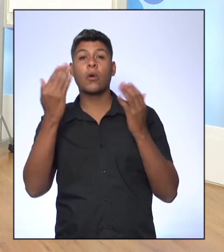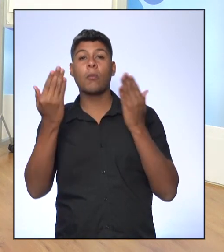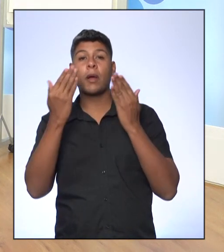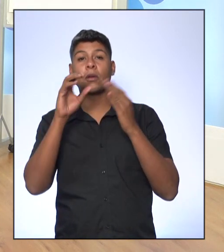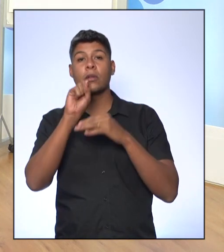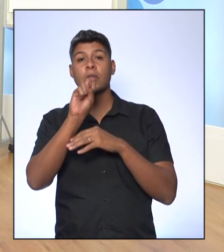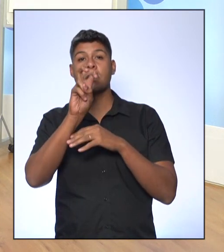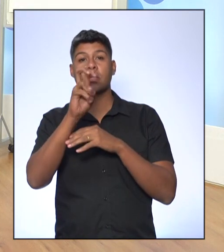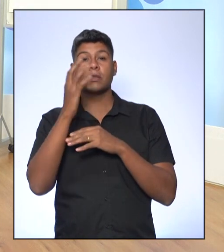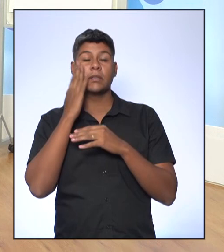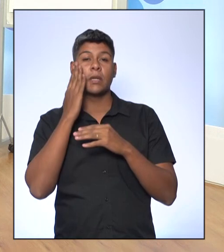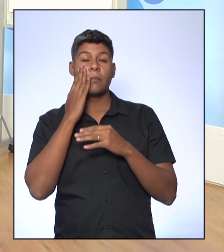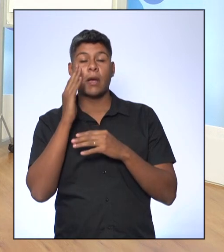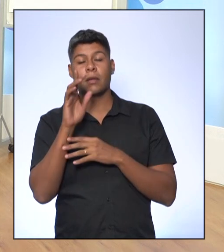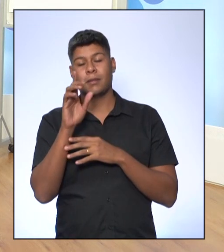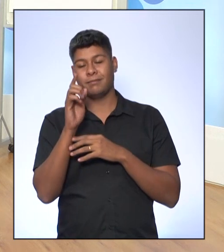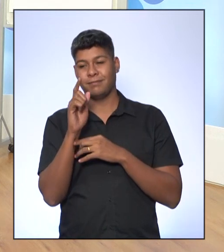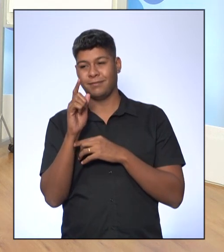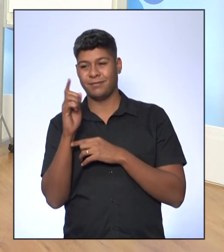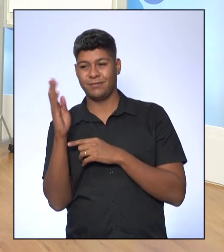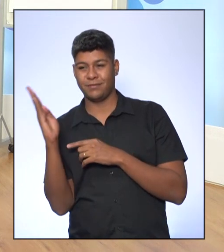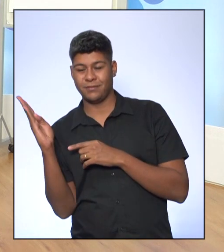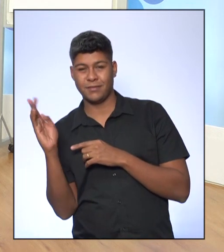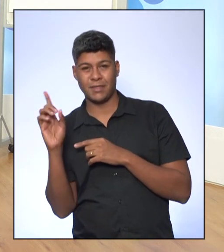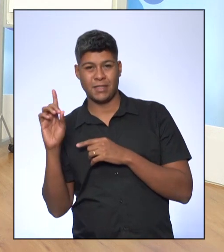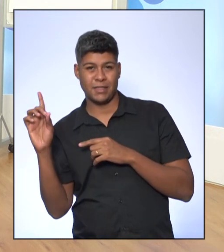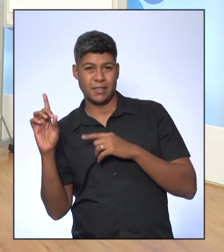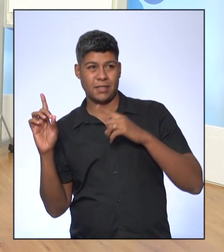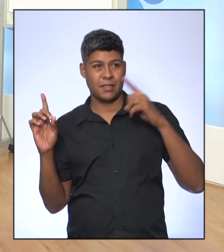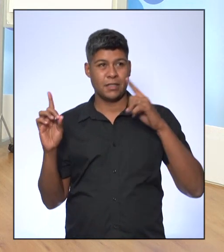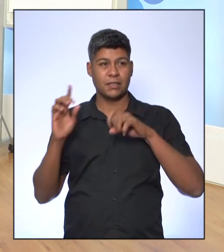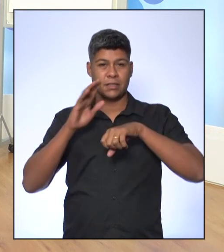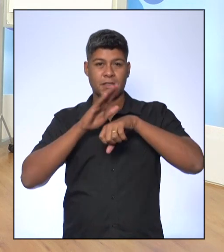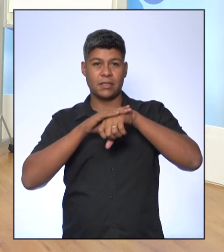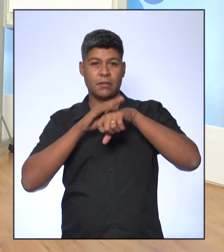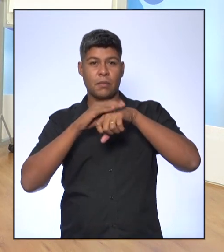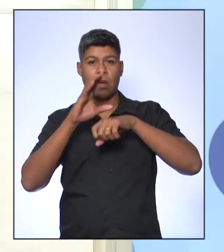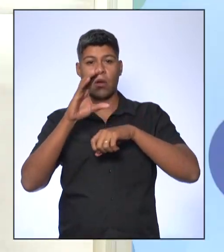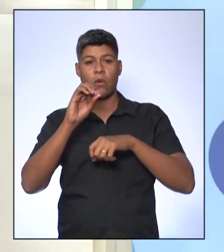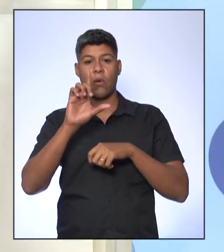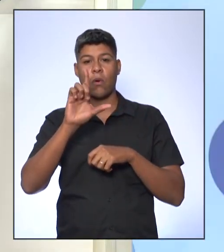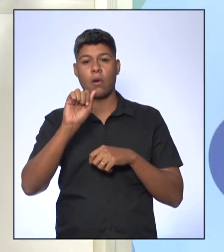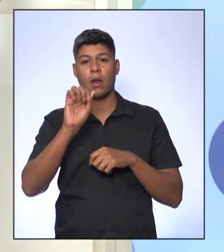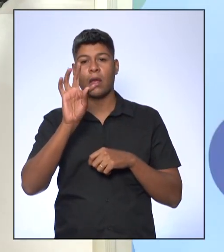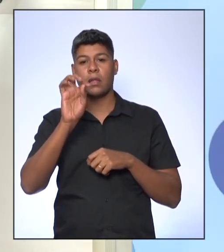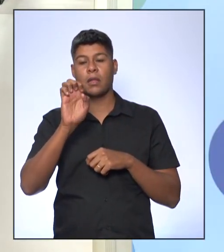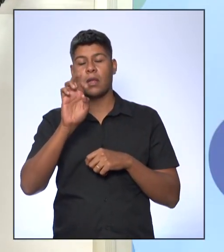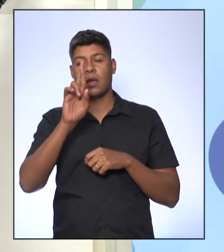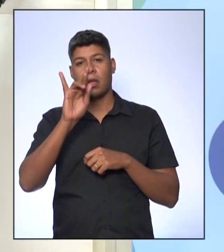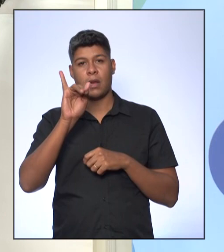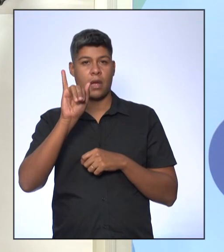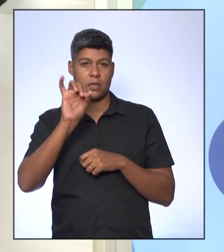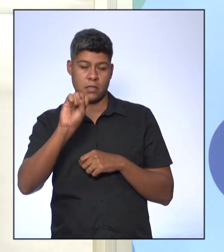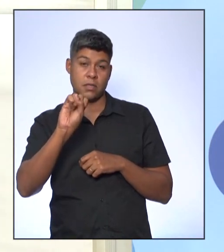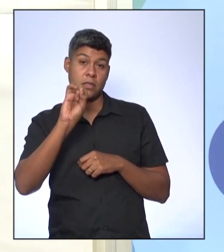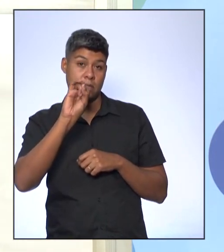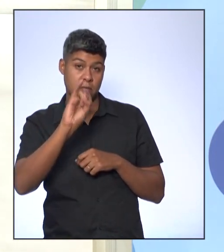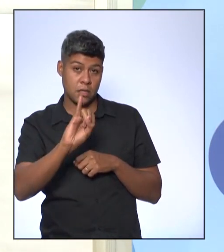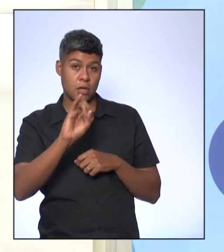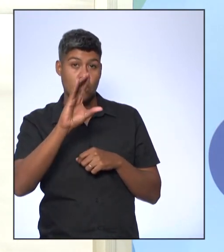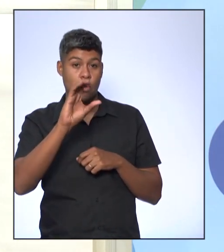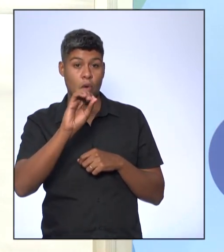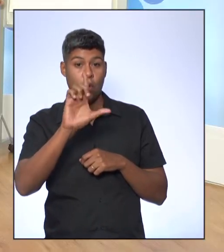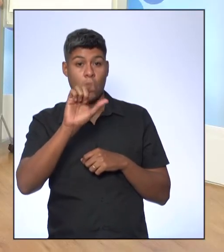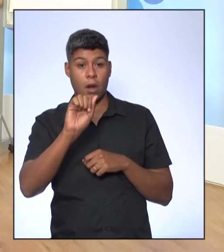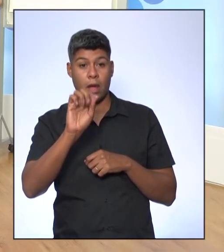Ah, eles vão estar na mesma lateral, não é? Isso, Então, eles serão são... colaterais? Isso mesmo. Ah, Jonas, então se eles são colaterais, vamos pegar a definição.